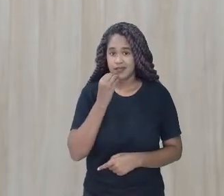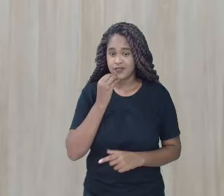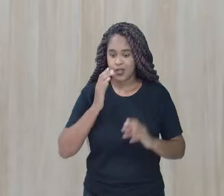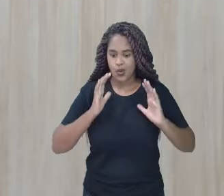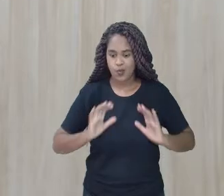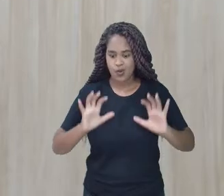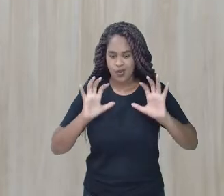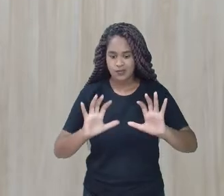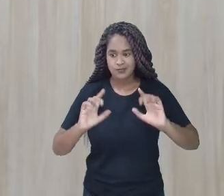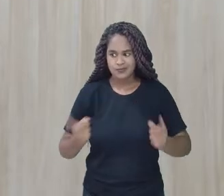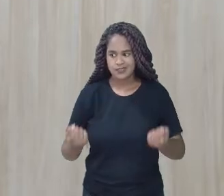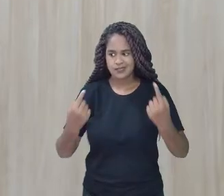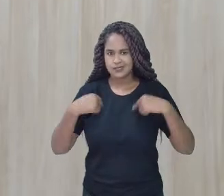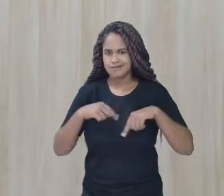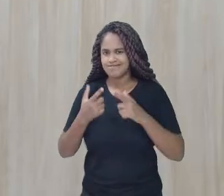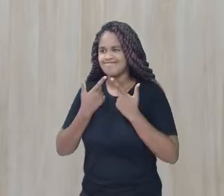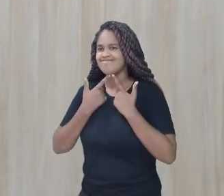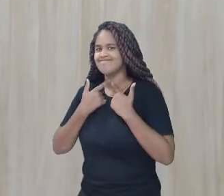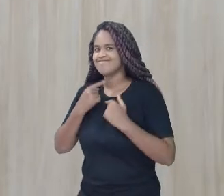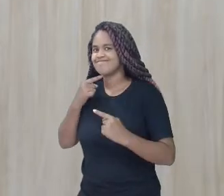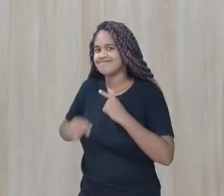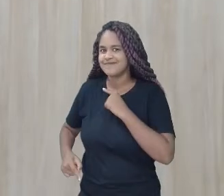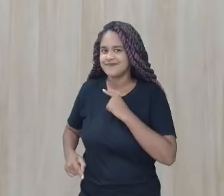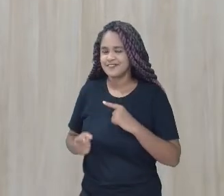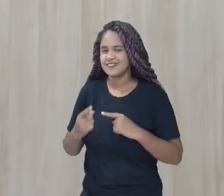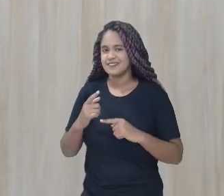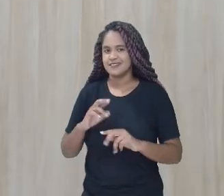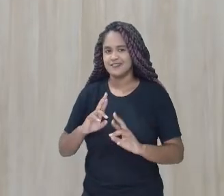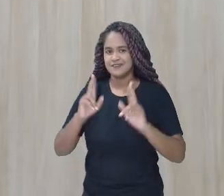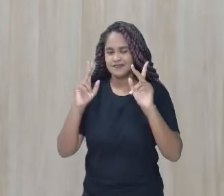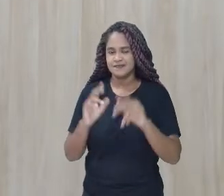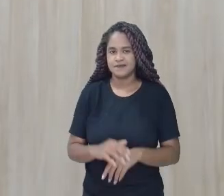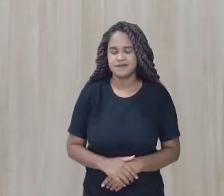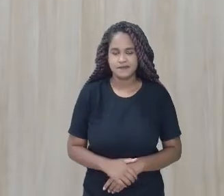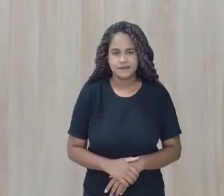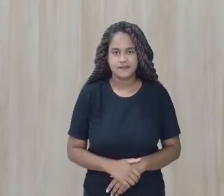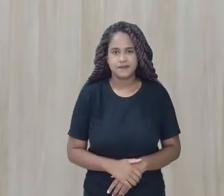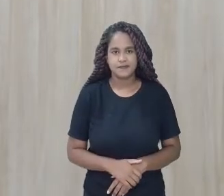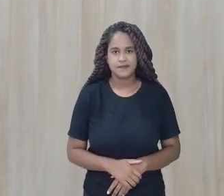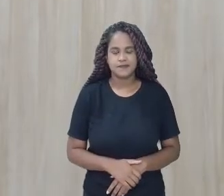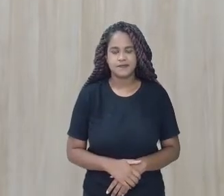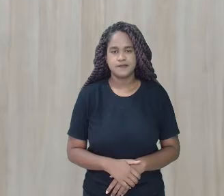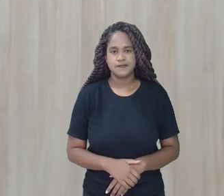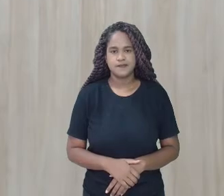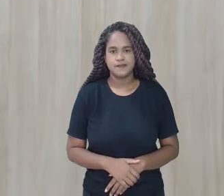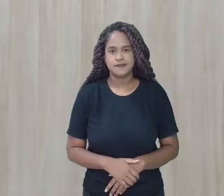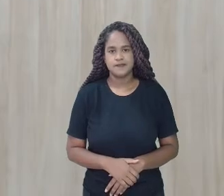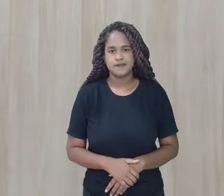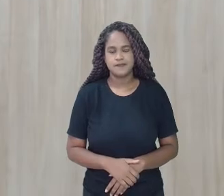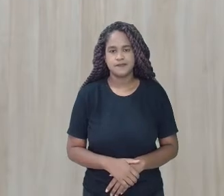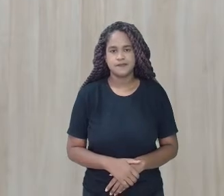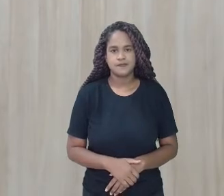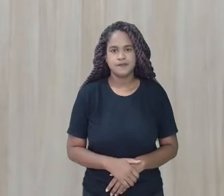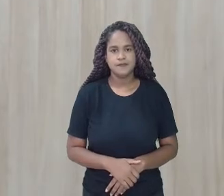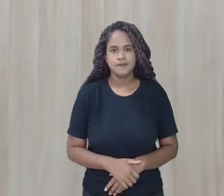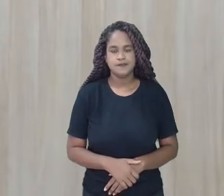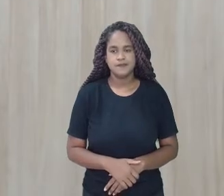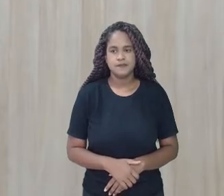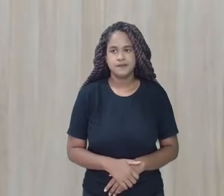é acometido pelo desejo de conhecer mais, de ler e de se aprofundar na literatura.